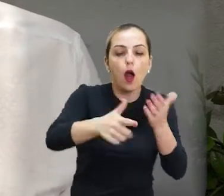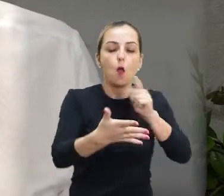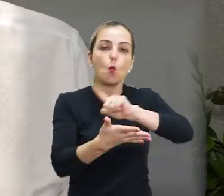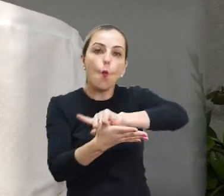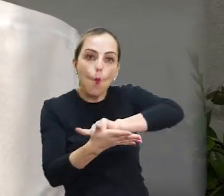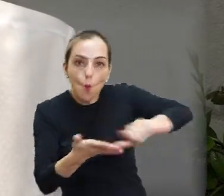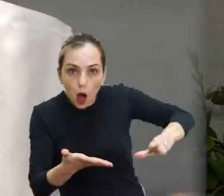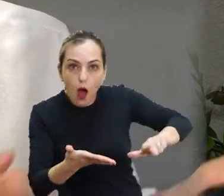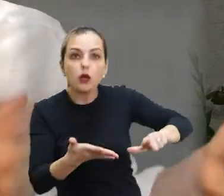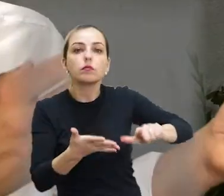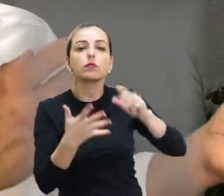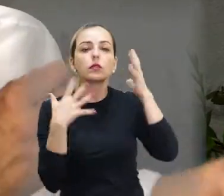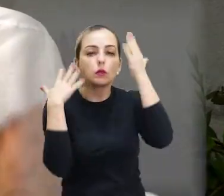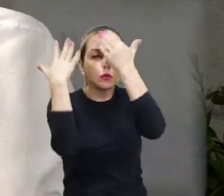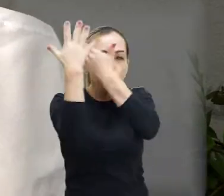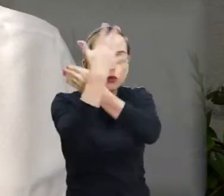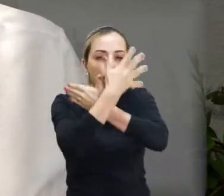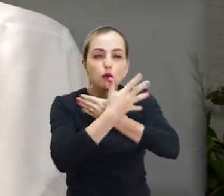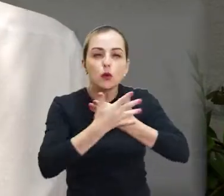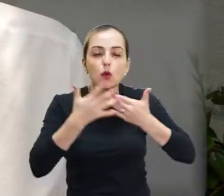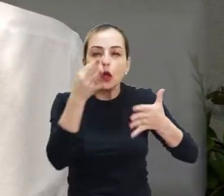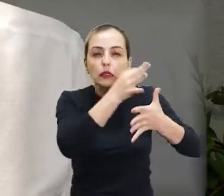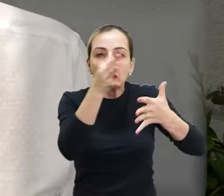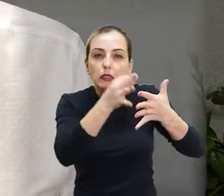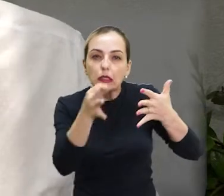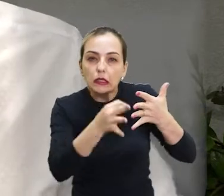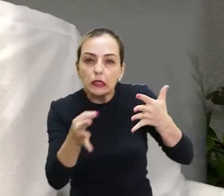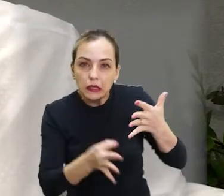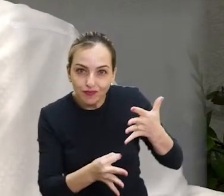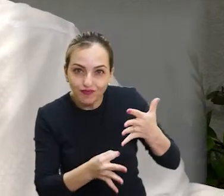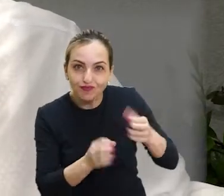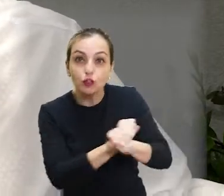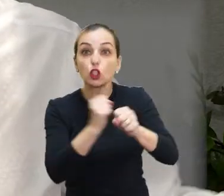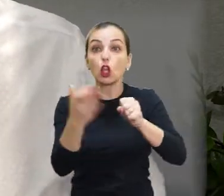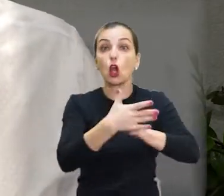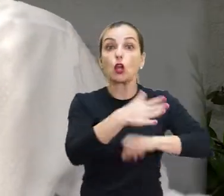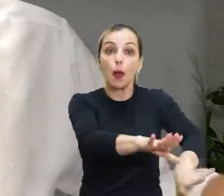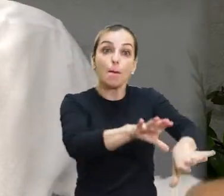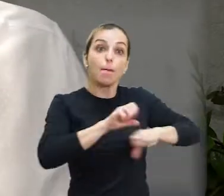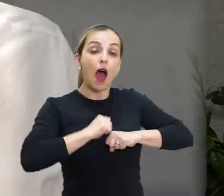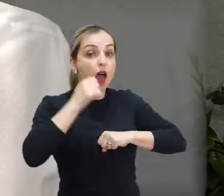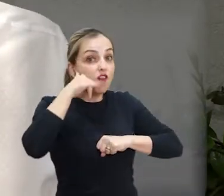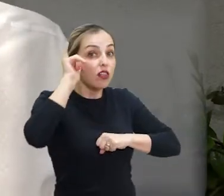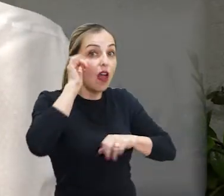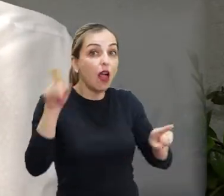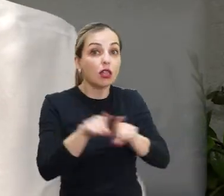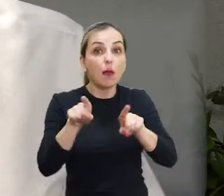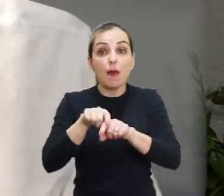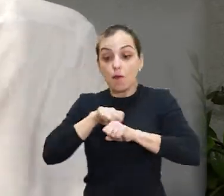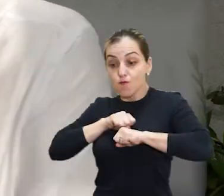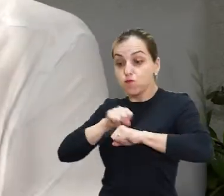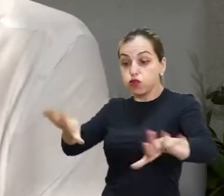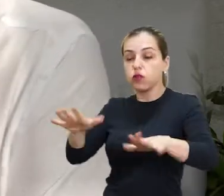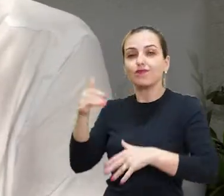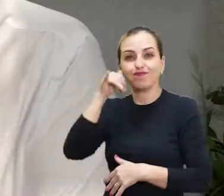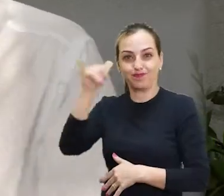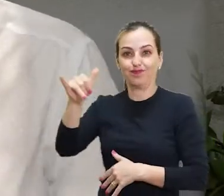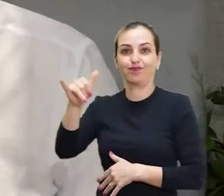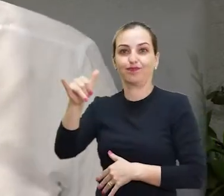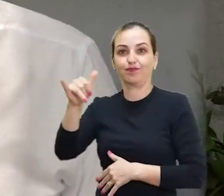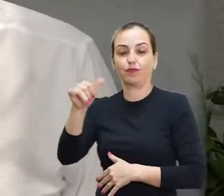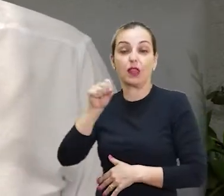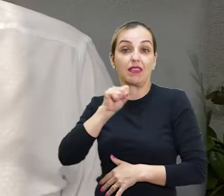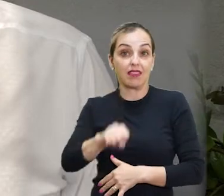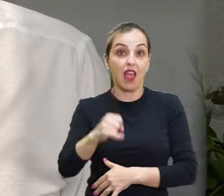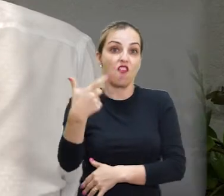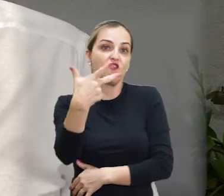álcool gel, tendo cuidado com a higiene das mãos, do rosto, enfim, evitando pegar a doença e transmitir a